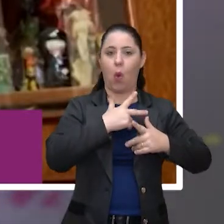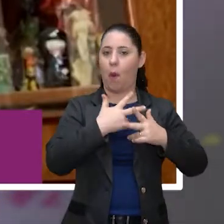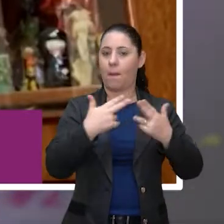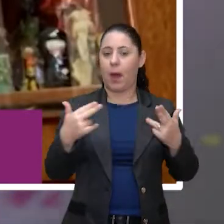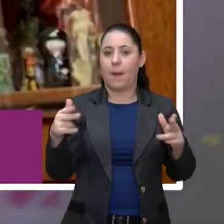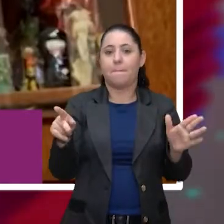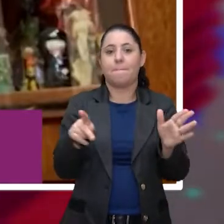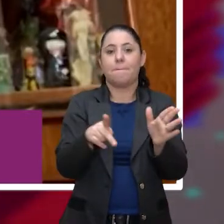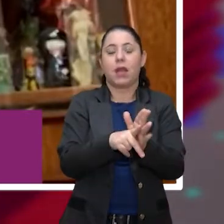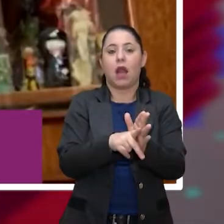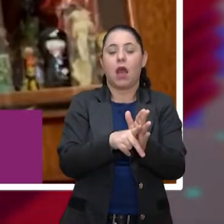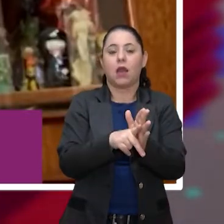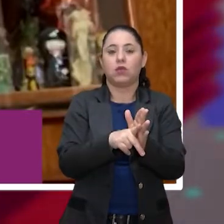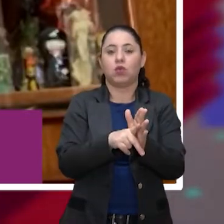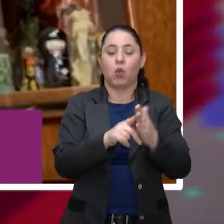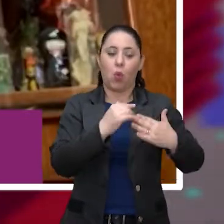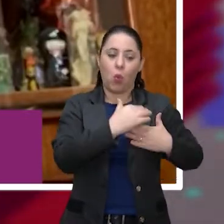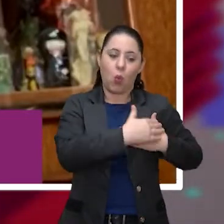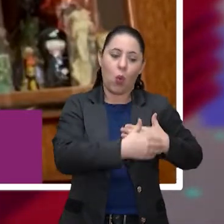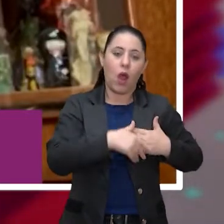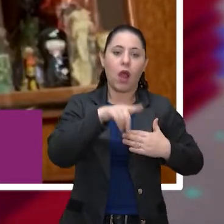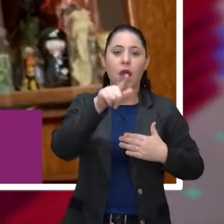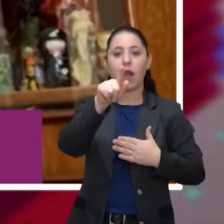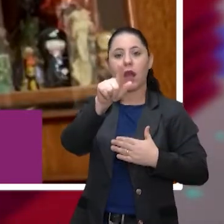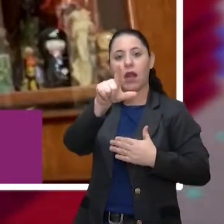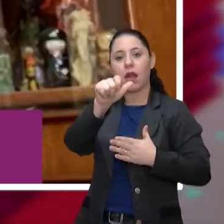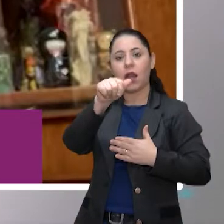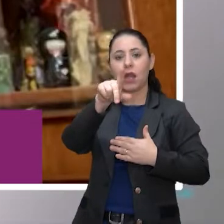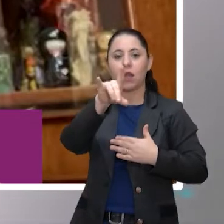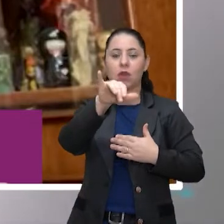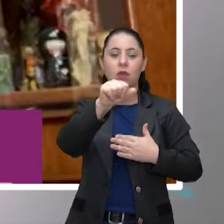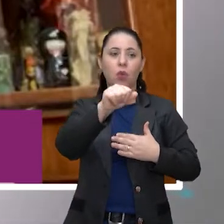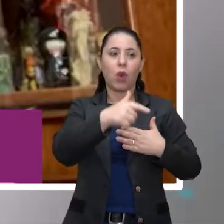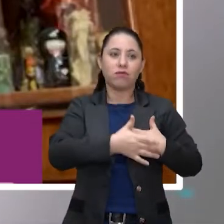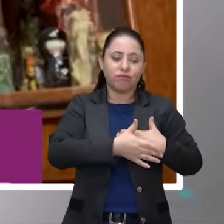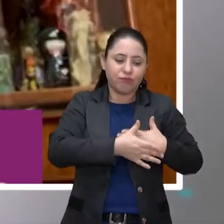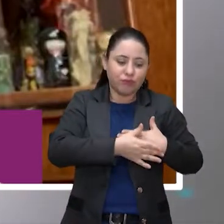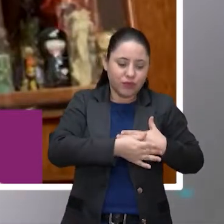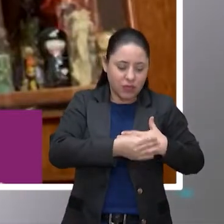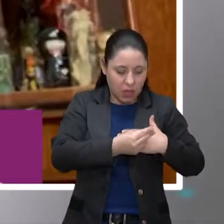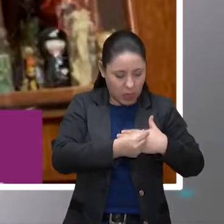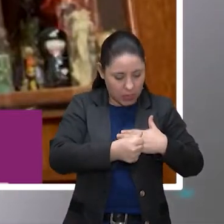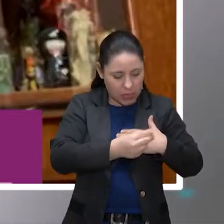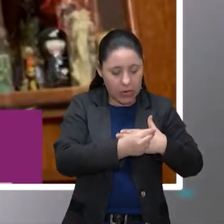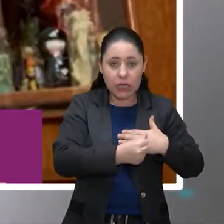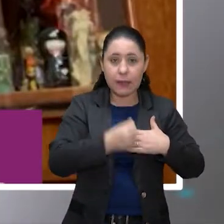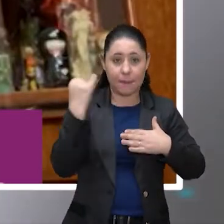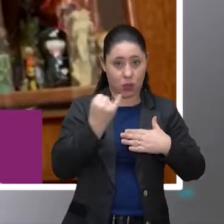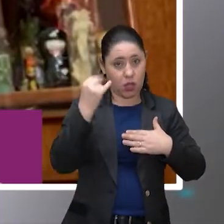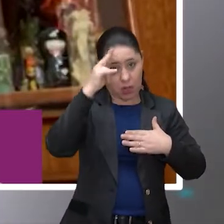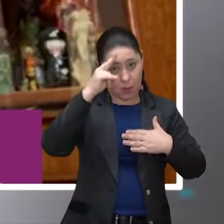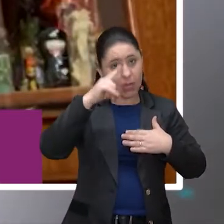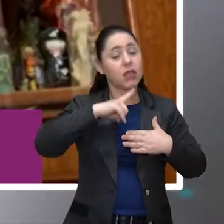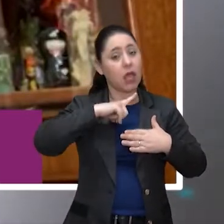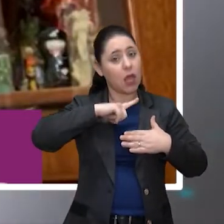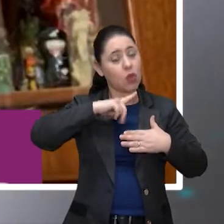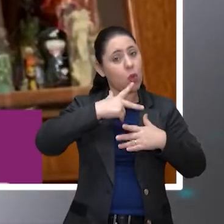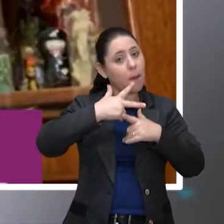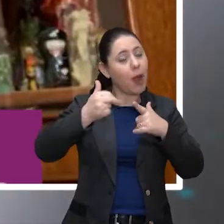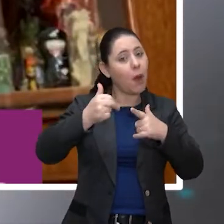são secreções produzidas pela glândula. As secreções normais da mama, que é bem importante que a gente